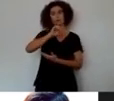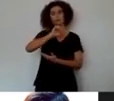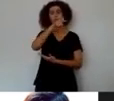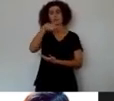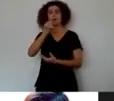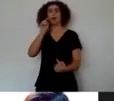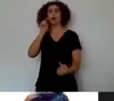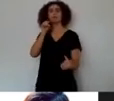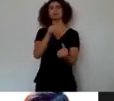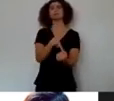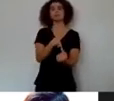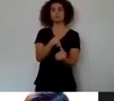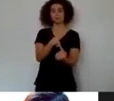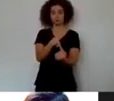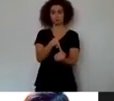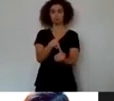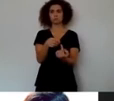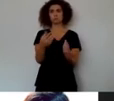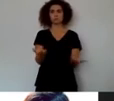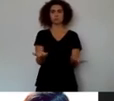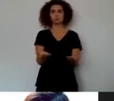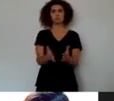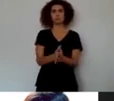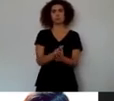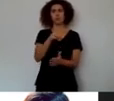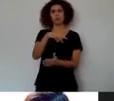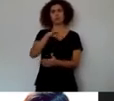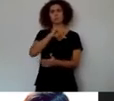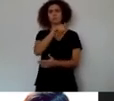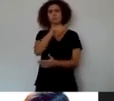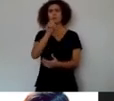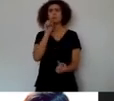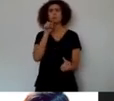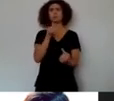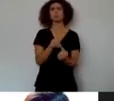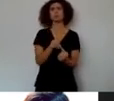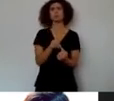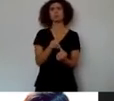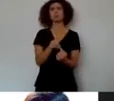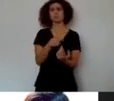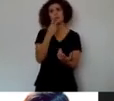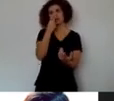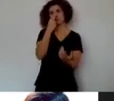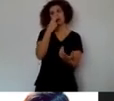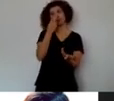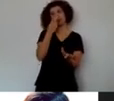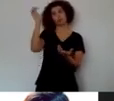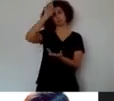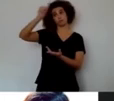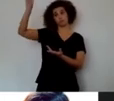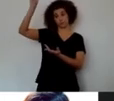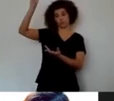missão. Até que ponto essa missão, que é divina, que eles atribuem a Deus essa